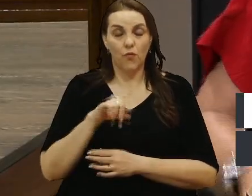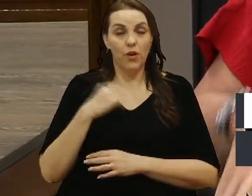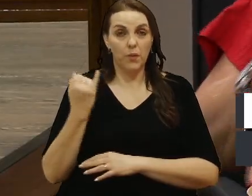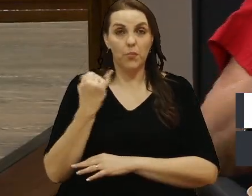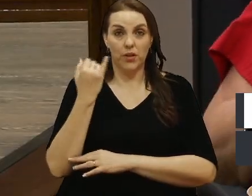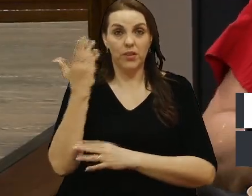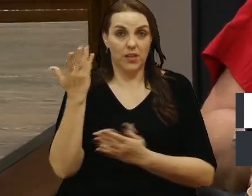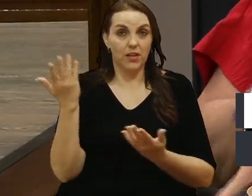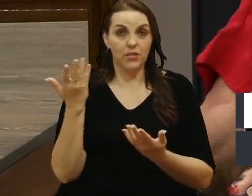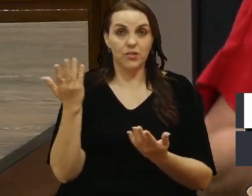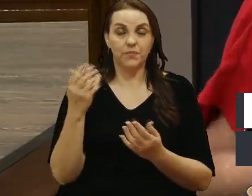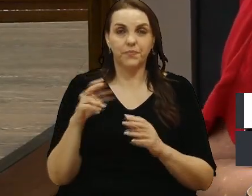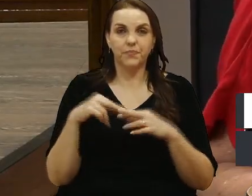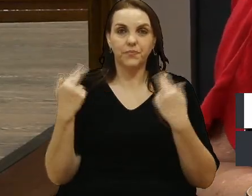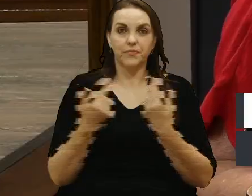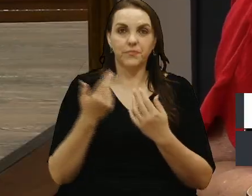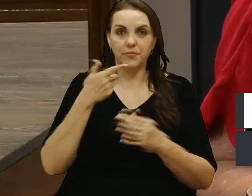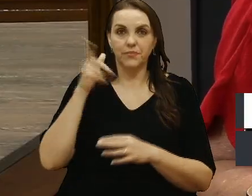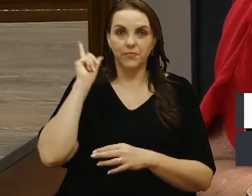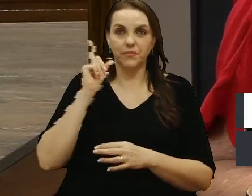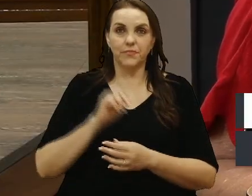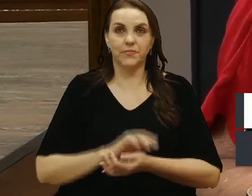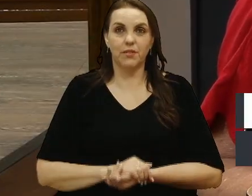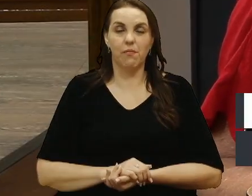gente fizemos para a vinda da